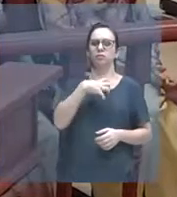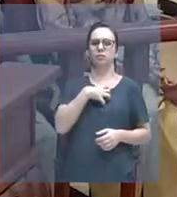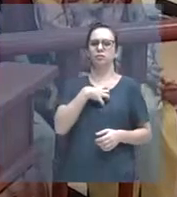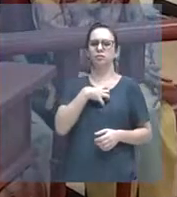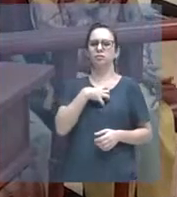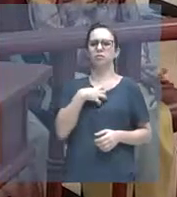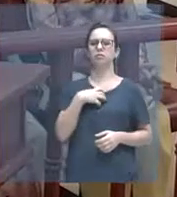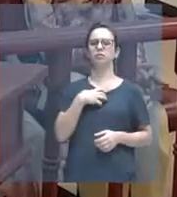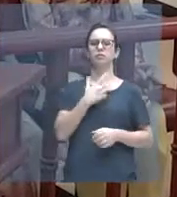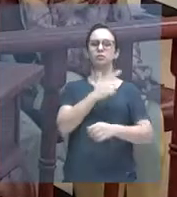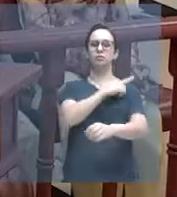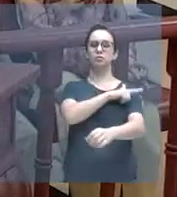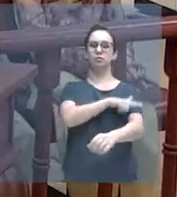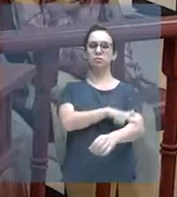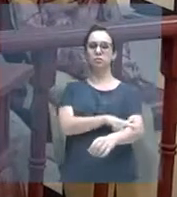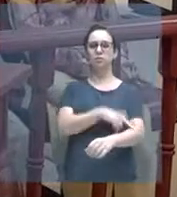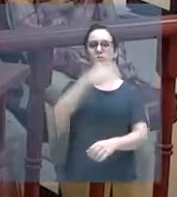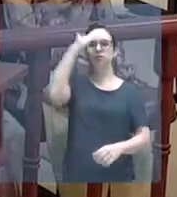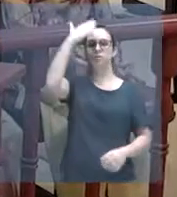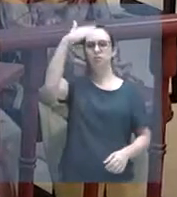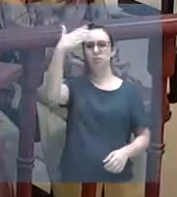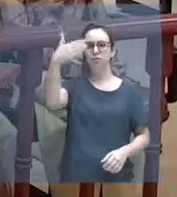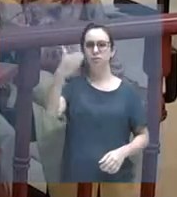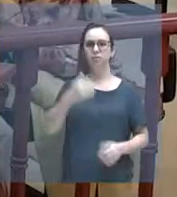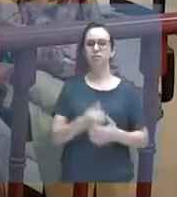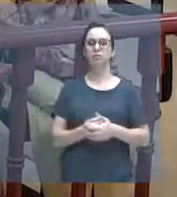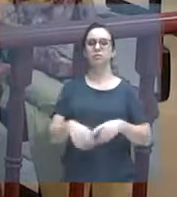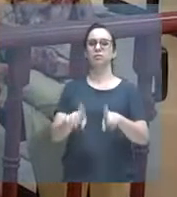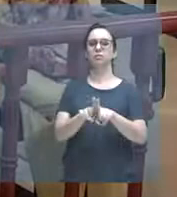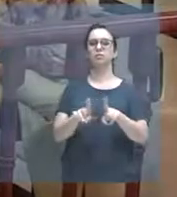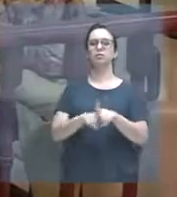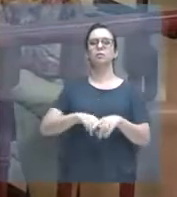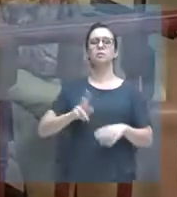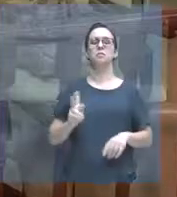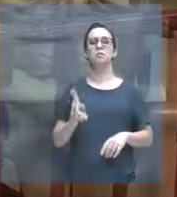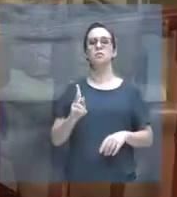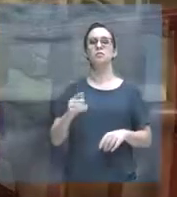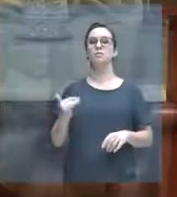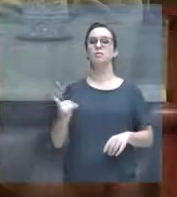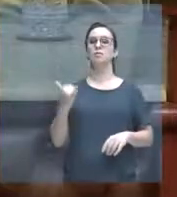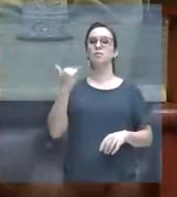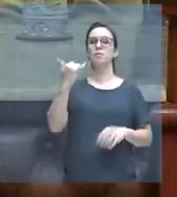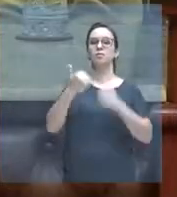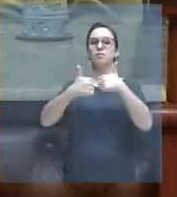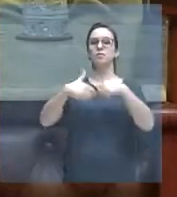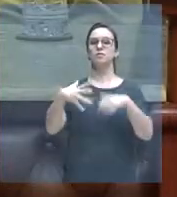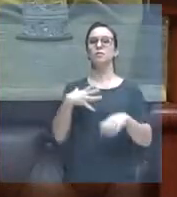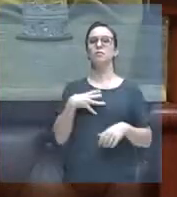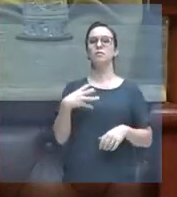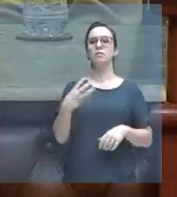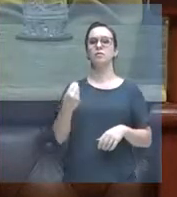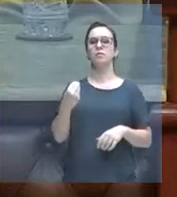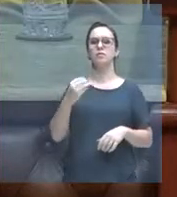homenagem, tanto quanto sempre tive o maior orgulho de ser filha do João Baiano.